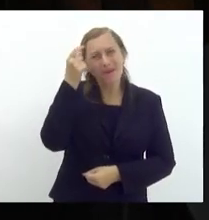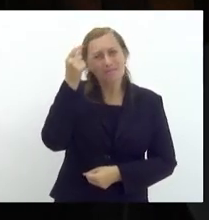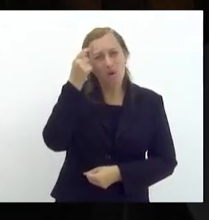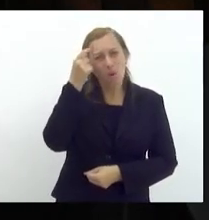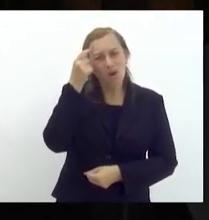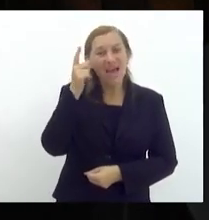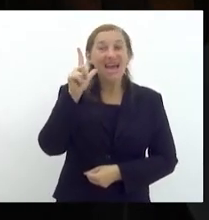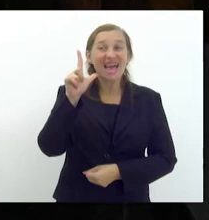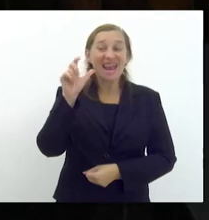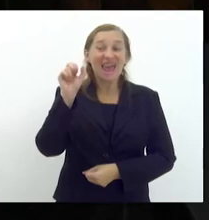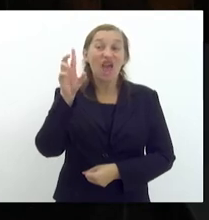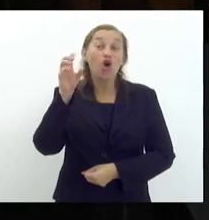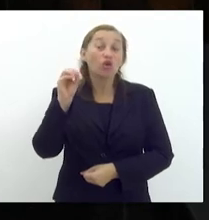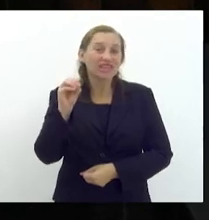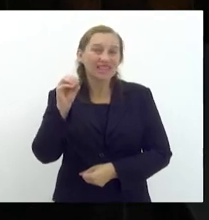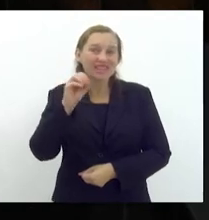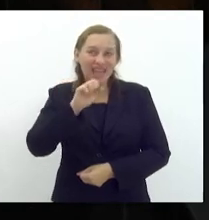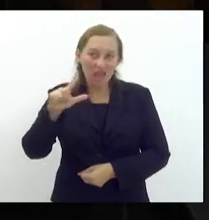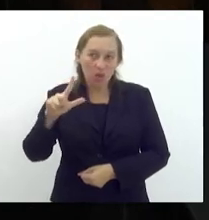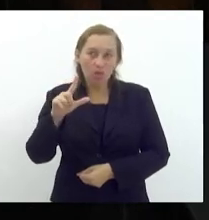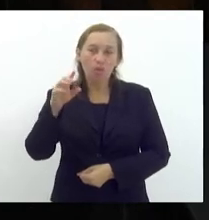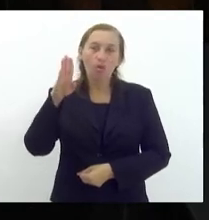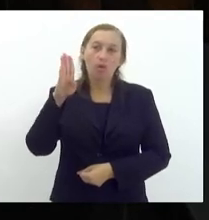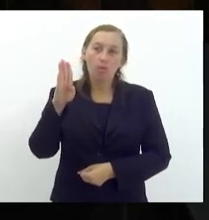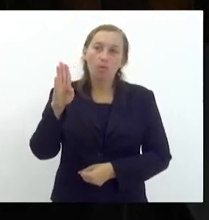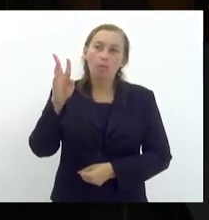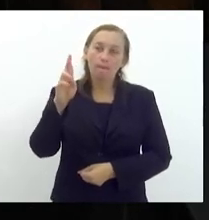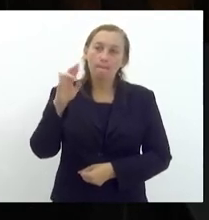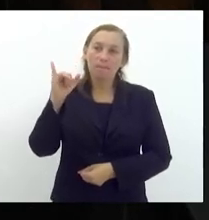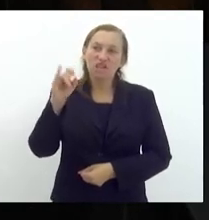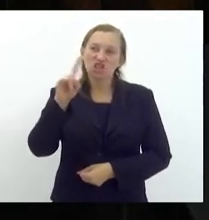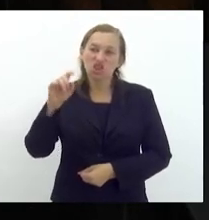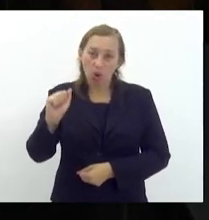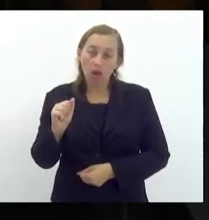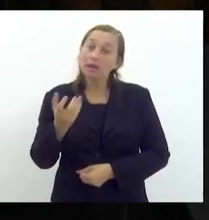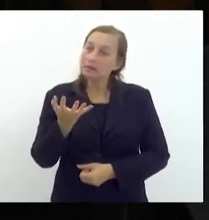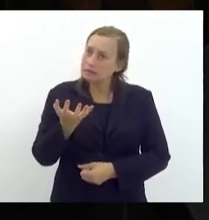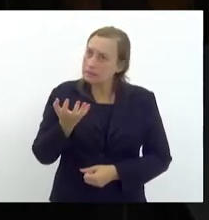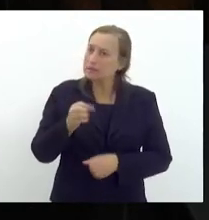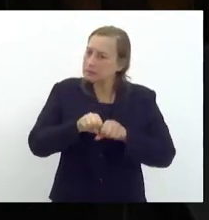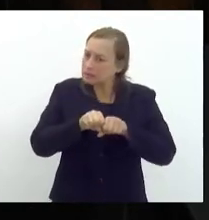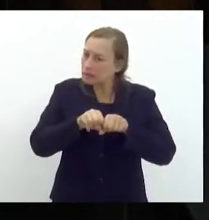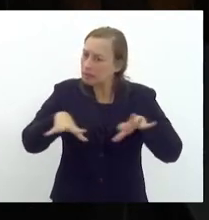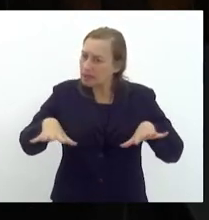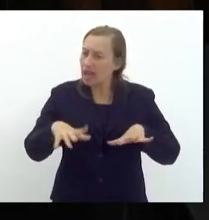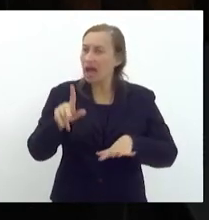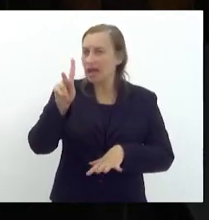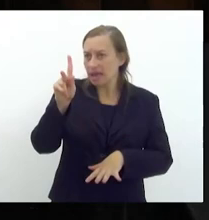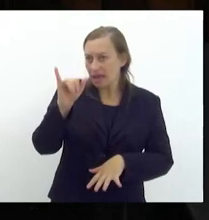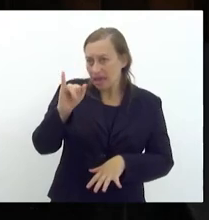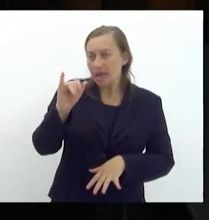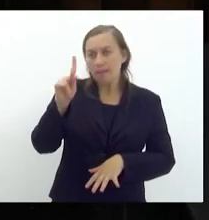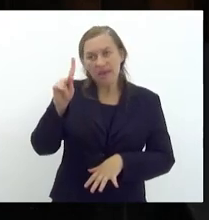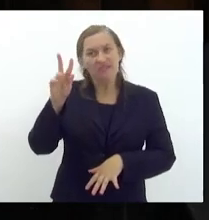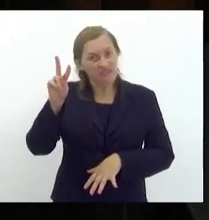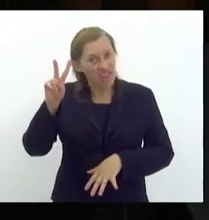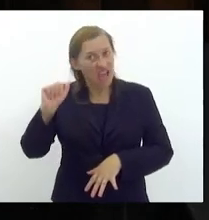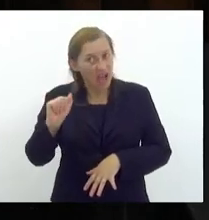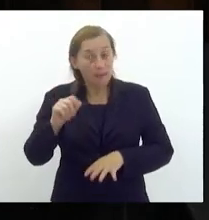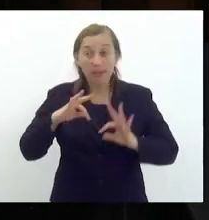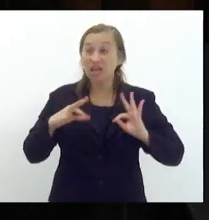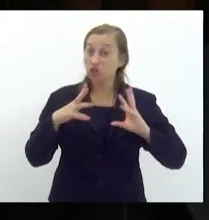Leonel de Moura Brizola tentou ampliar o IPVA para tudo